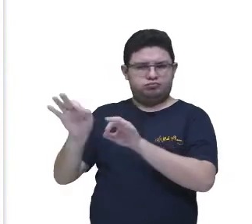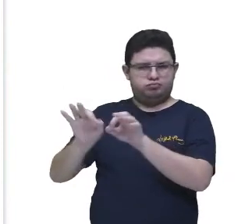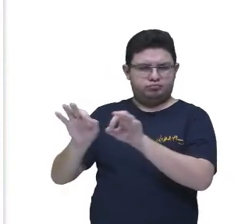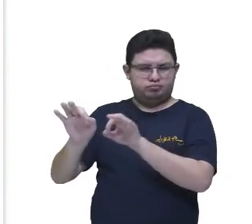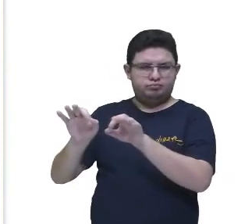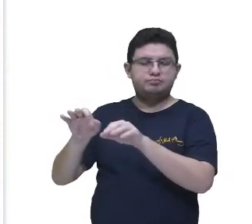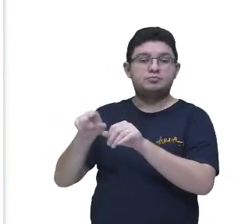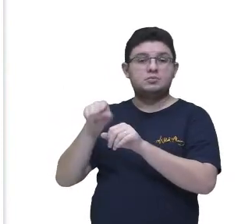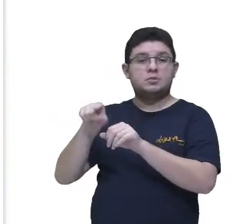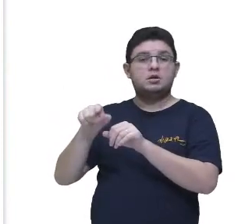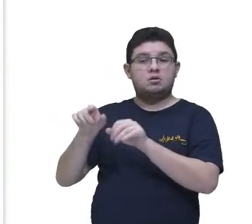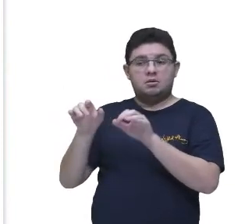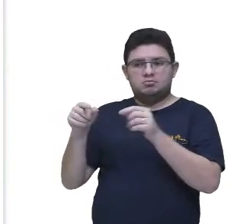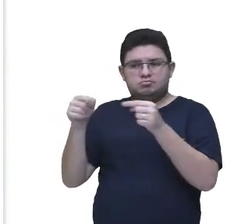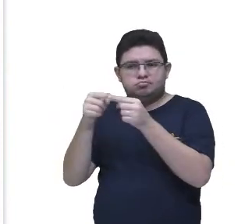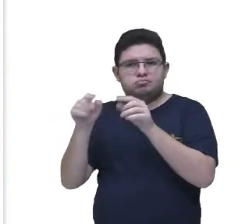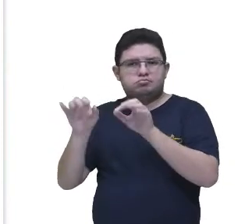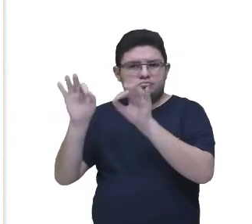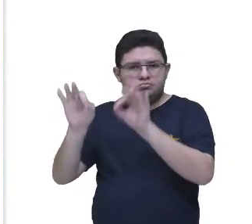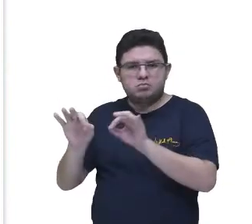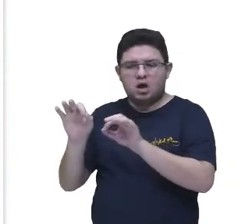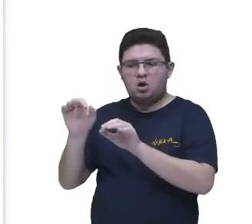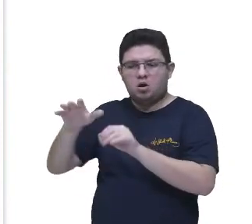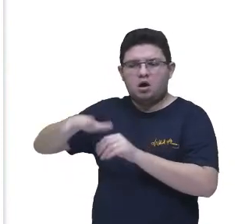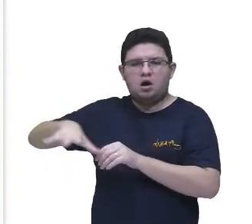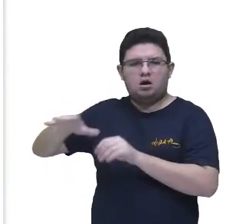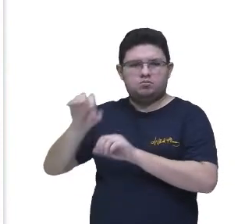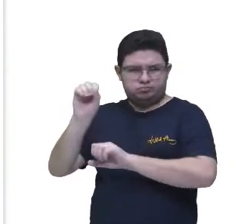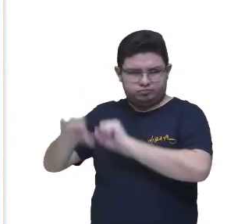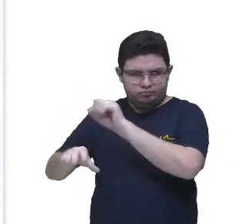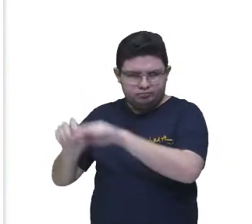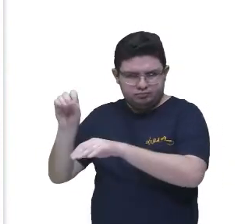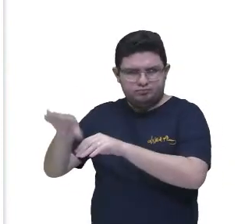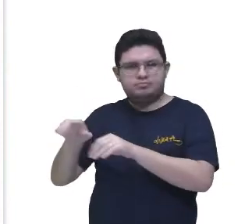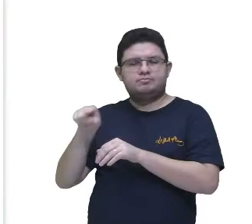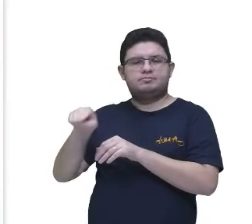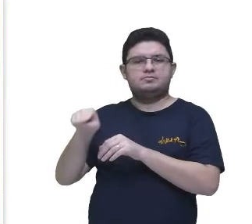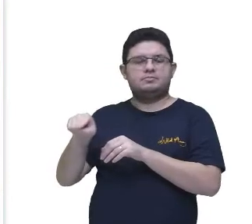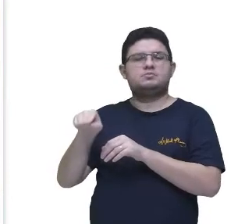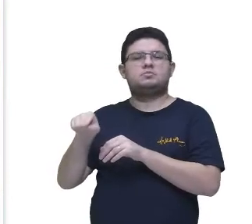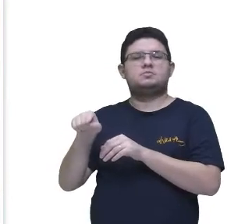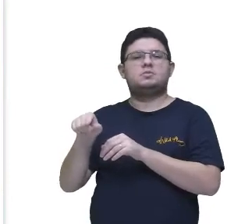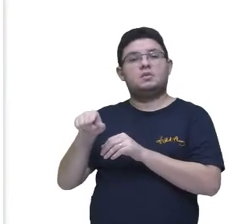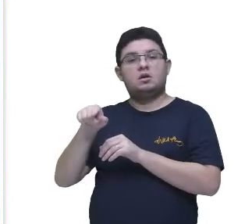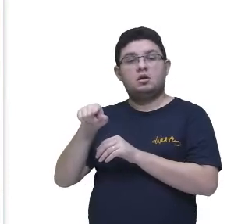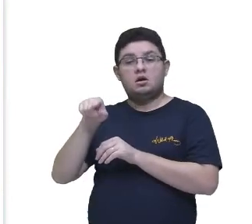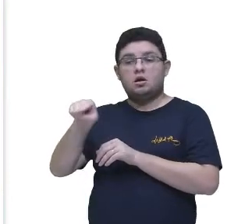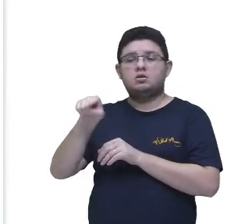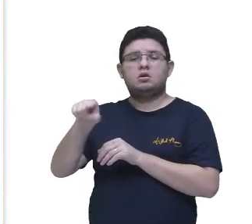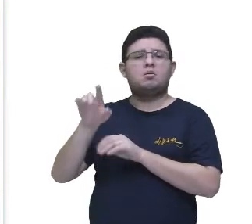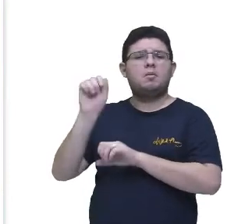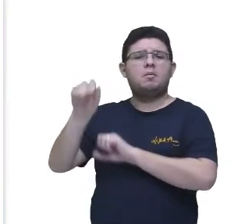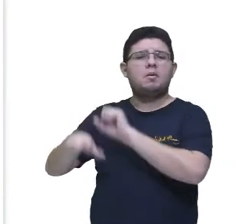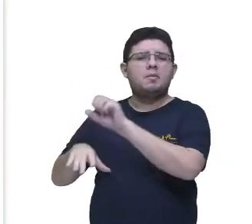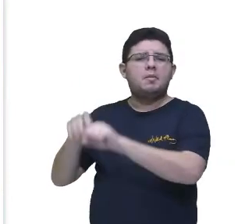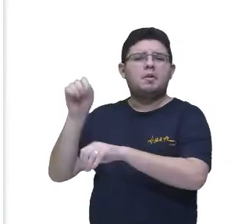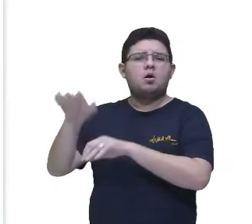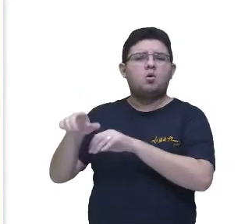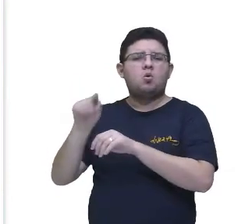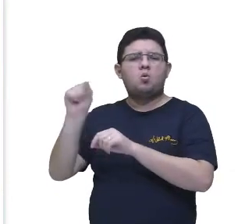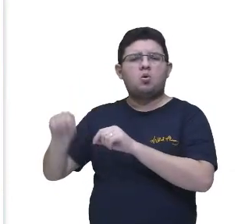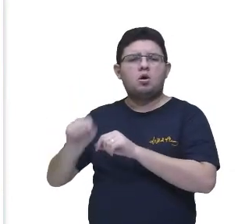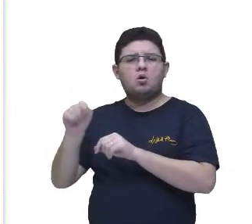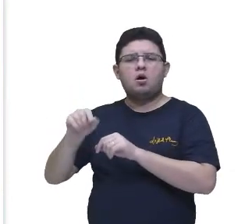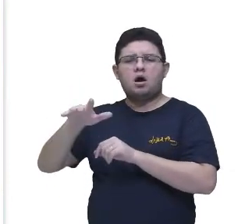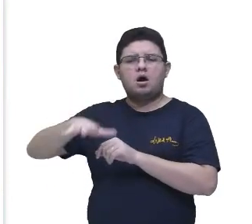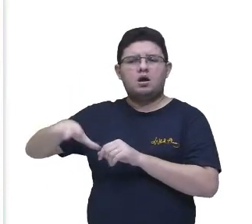descarte ali da primeira população, porque para onde é que vai esse lixo que o coletor pega, joga? É para um lugar adequado?